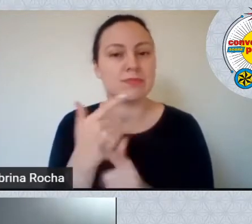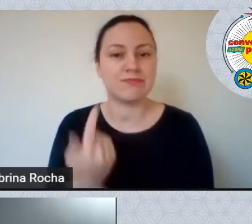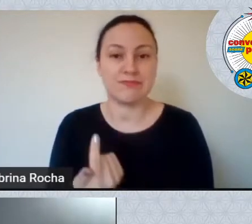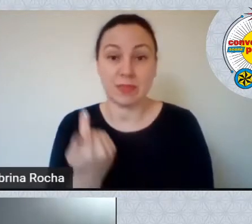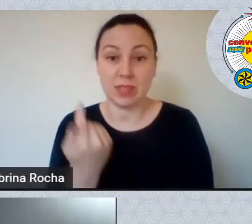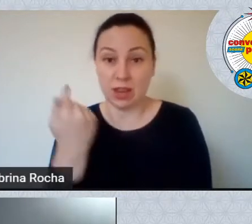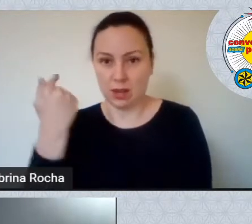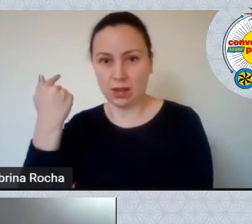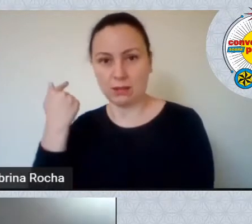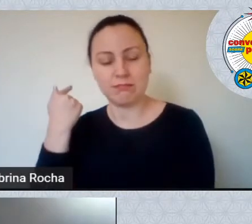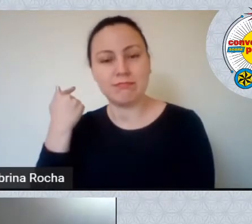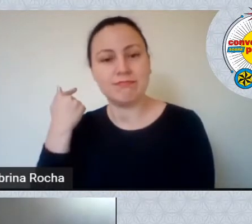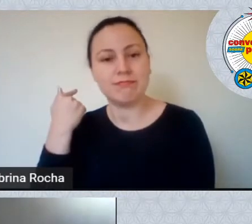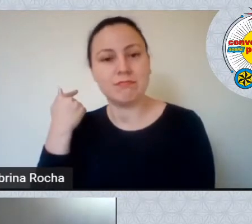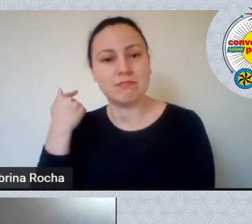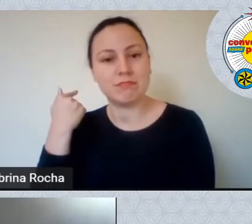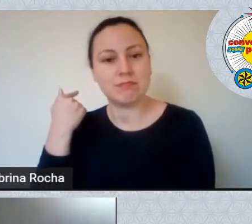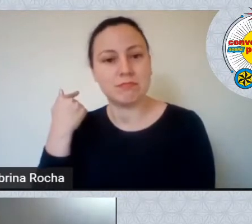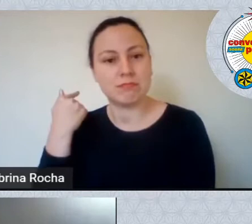metido.